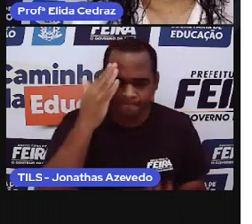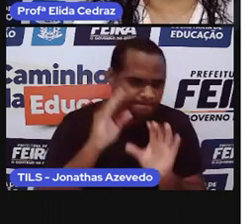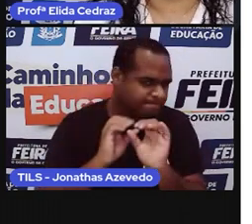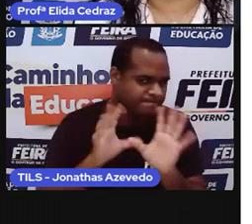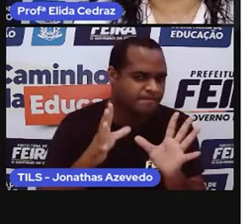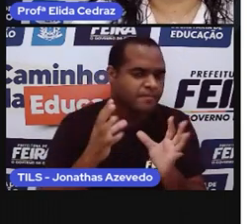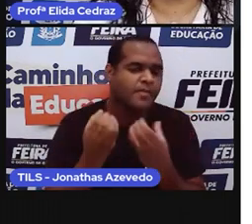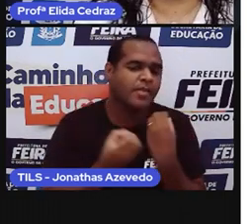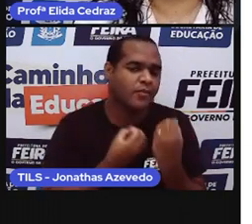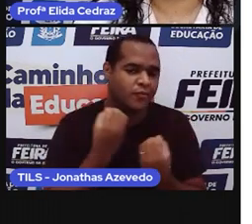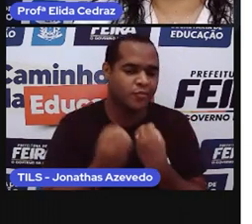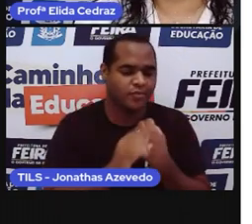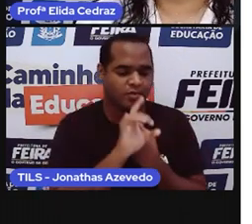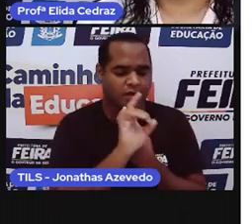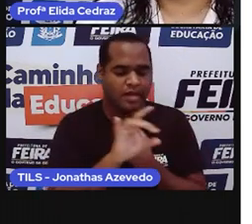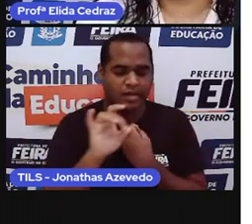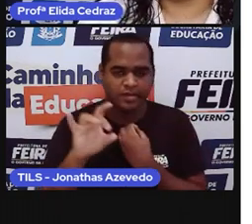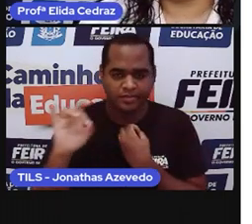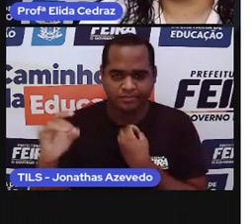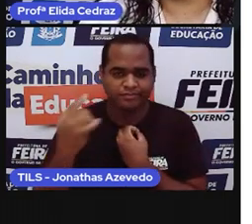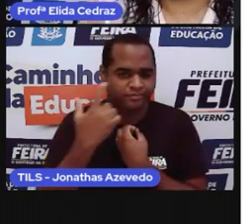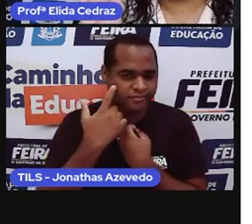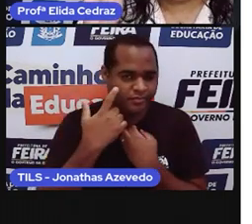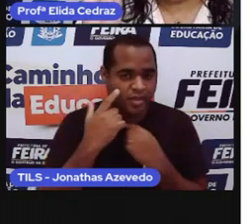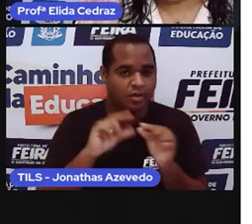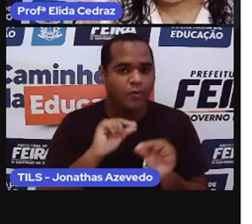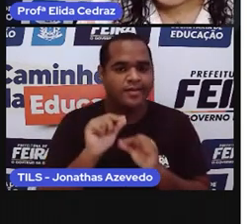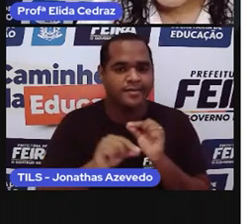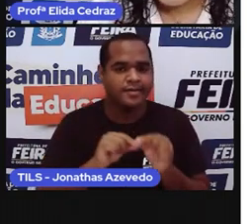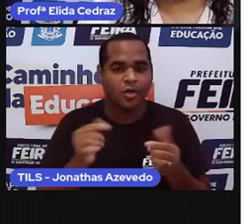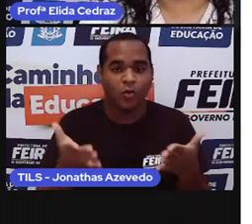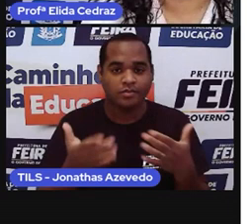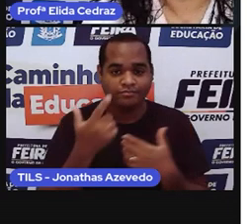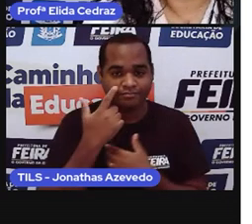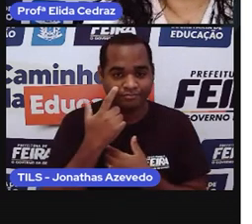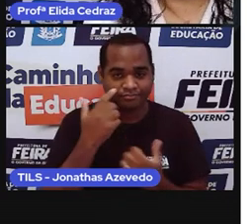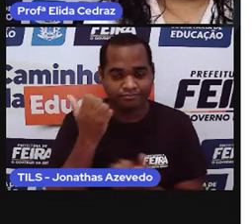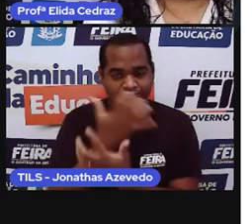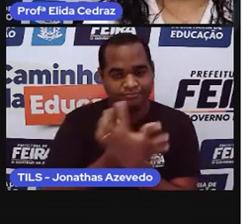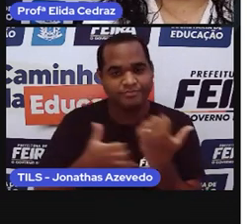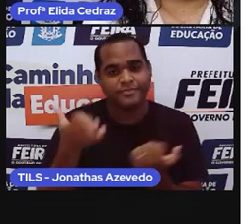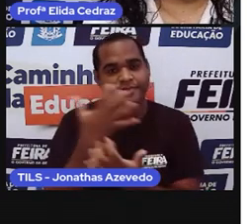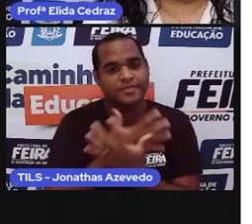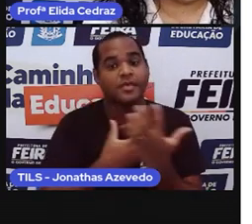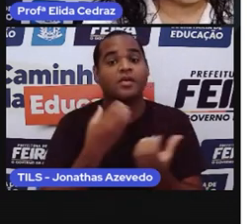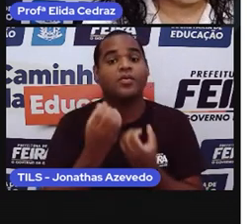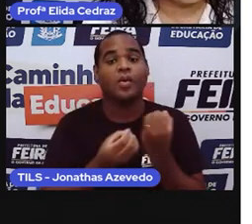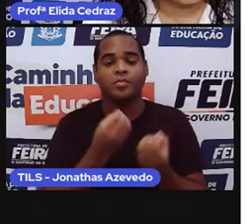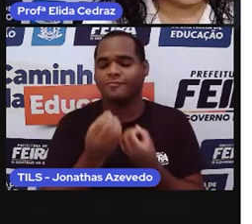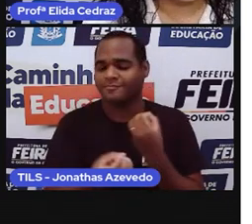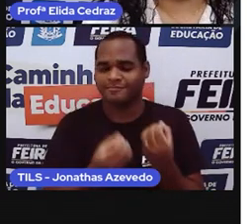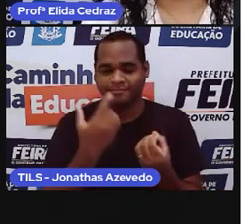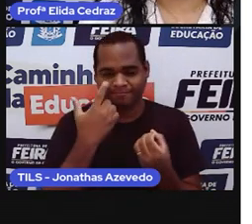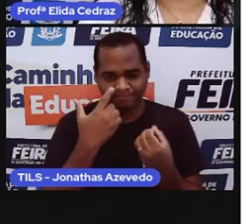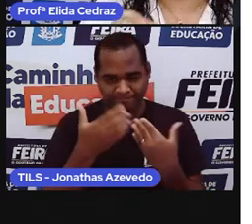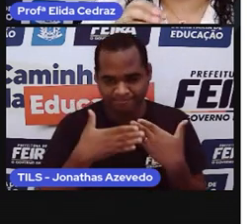prática? Agora nós vamos ver numa música como